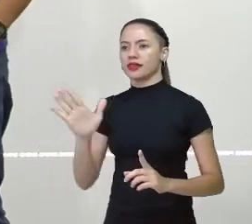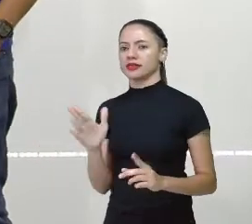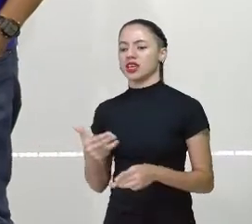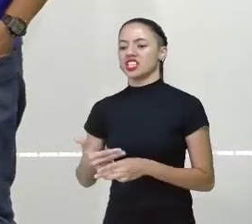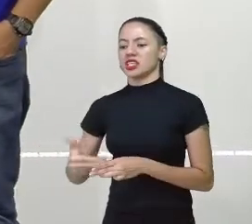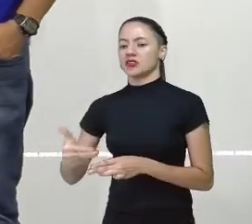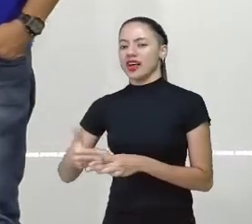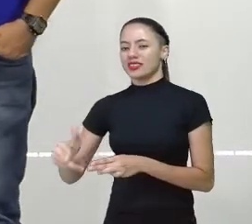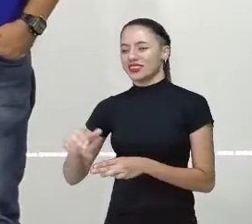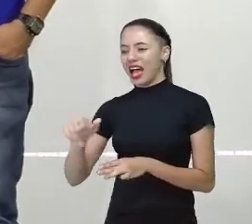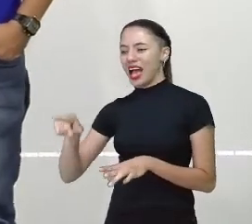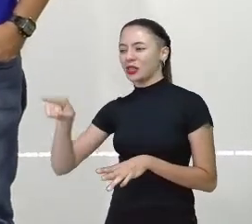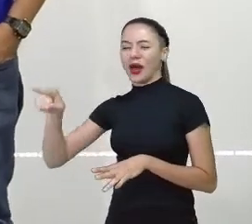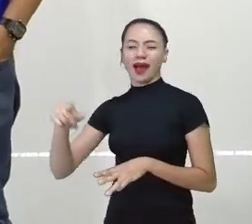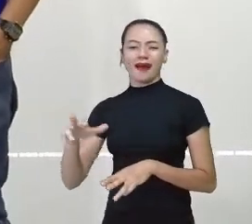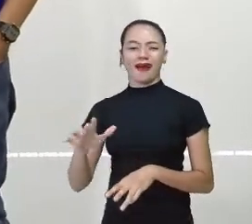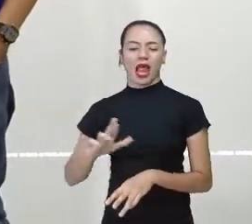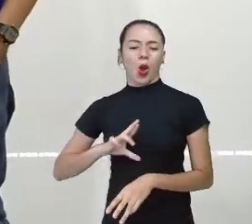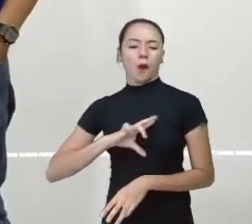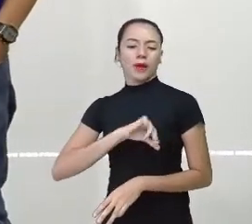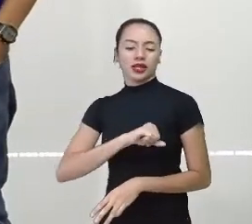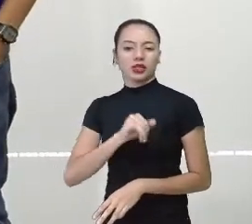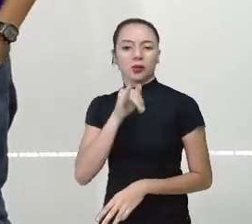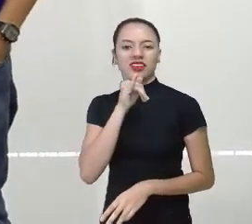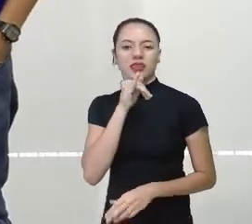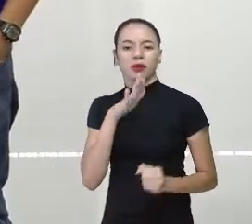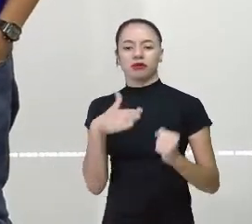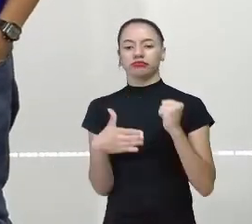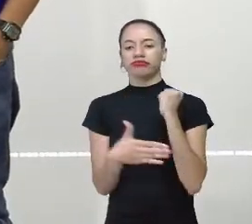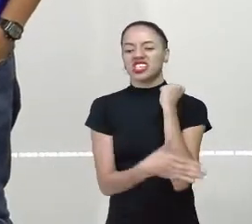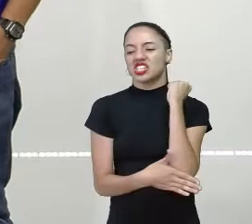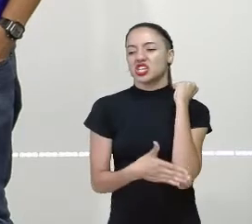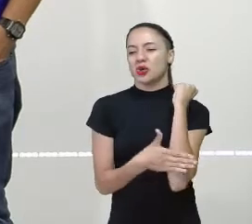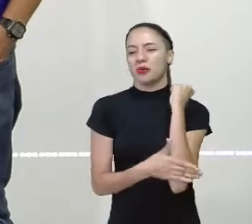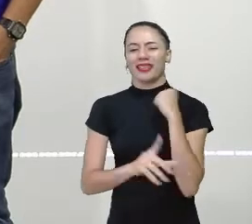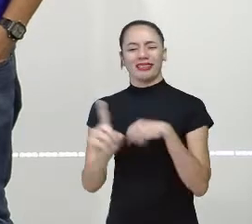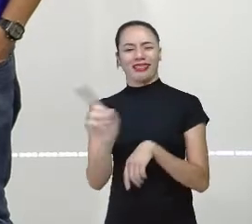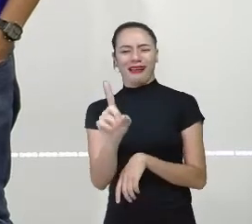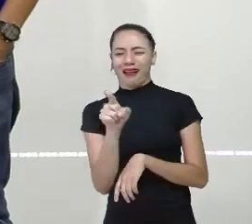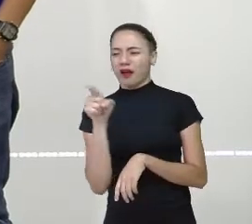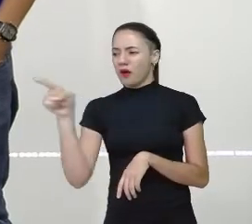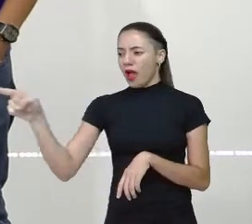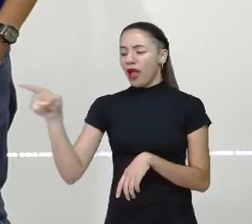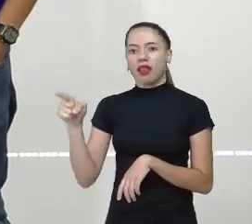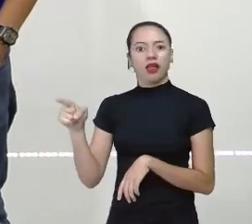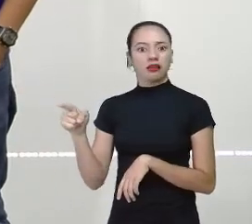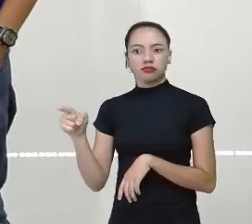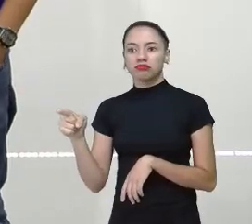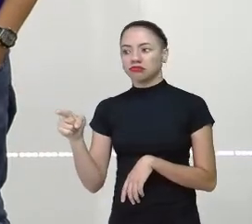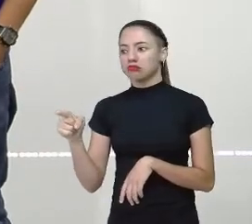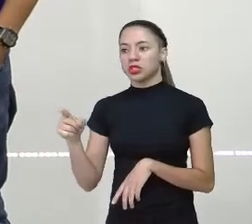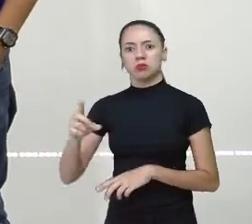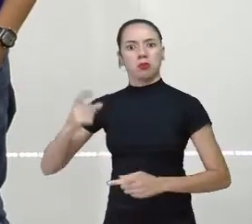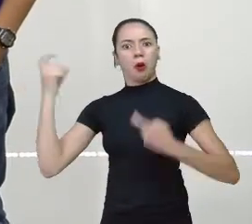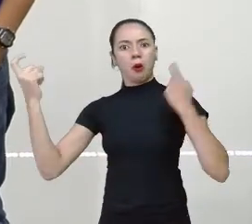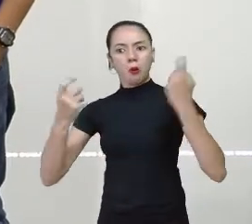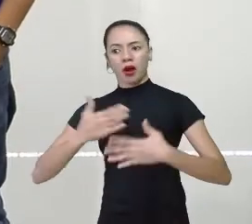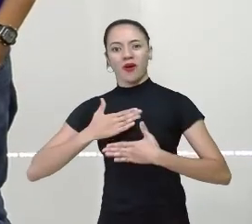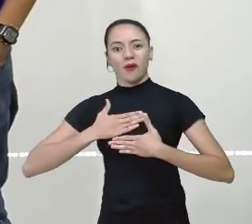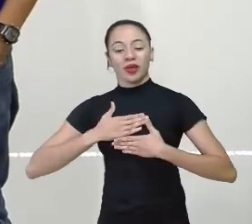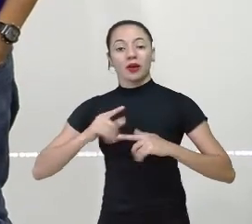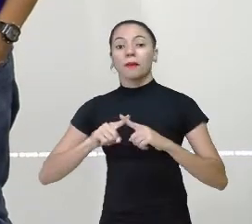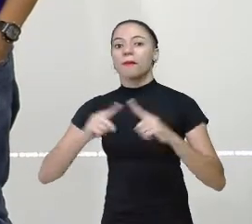de romantismo, aquele ciúmezinho a mais, aquela coisa, não, mas a pessoa se importa comigo. E, no fim das